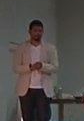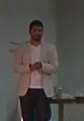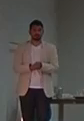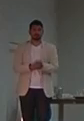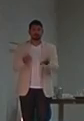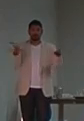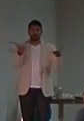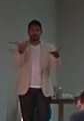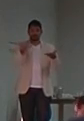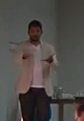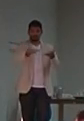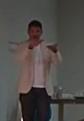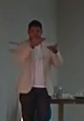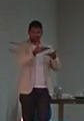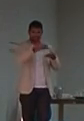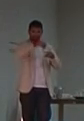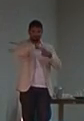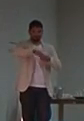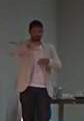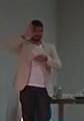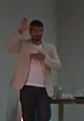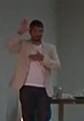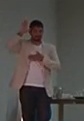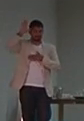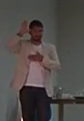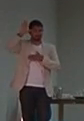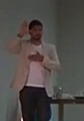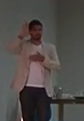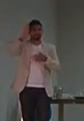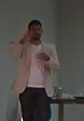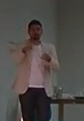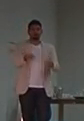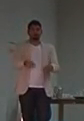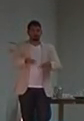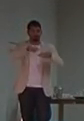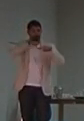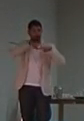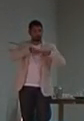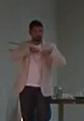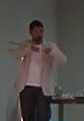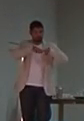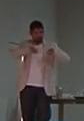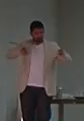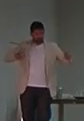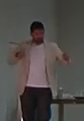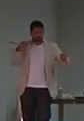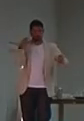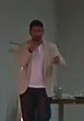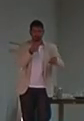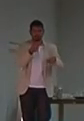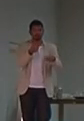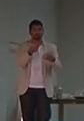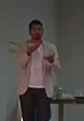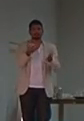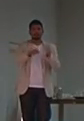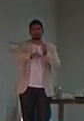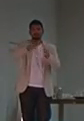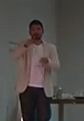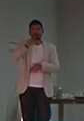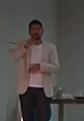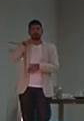Vamos convidar agora os candidatos a subir aqui e tomar seus lugares. Anália